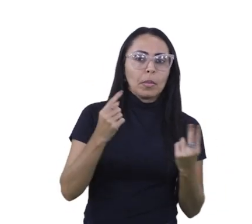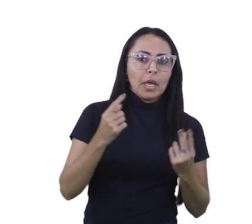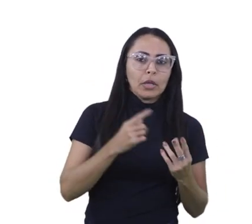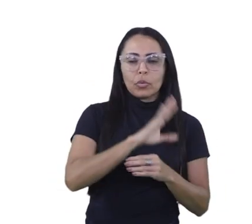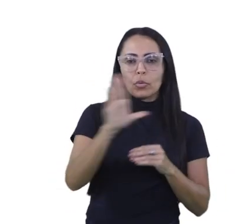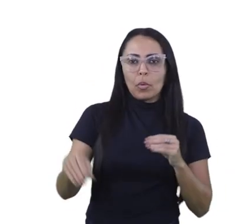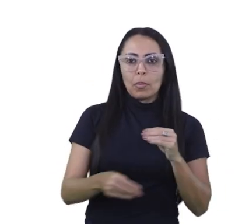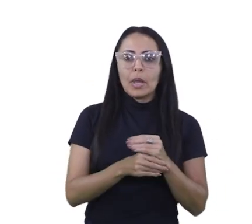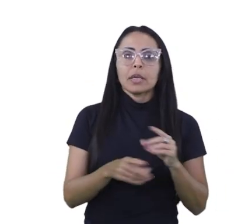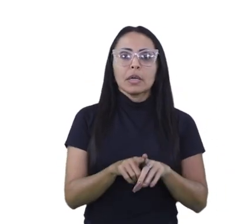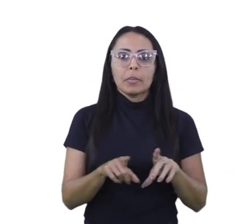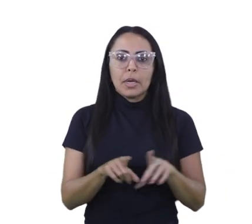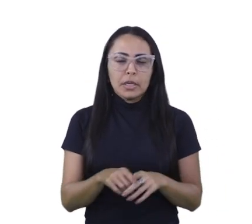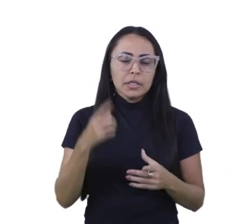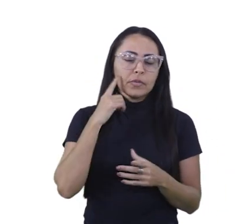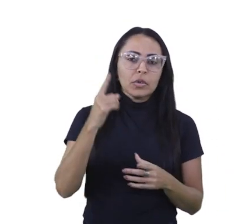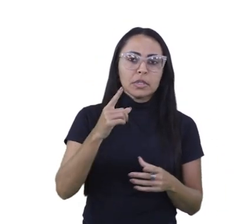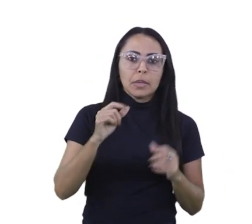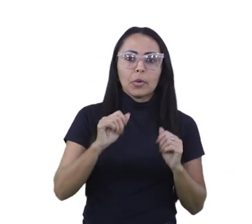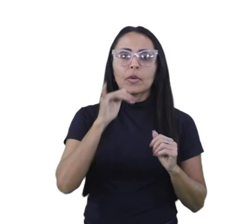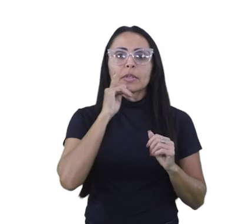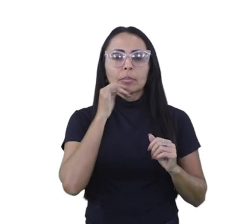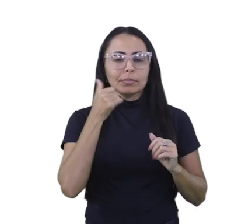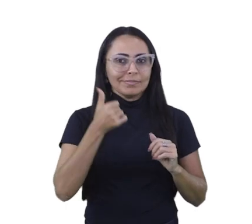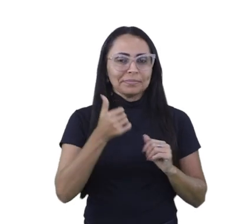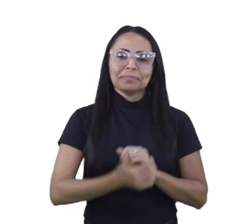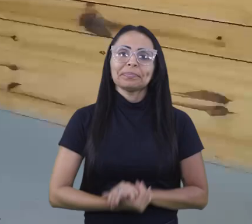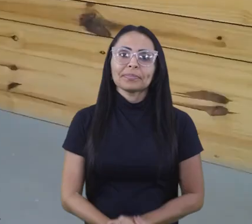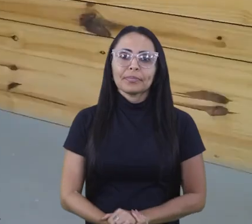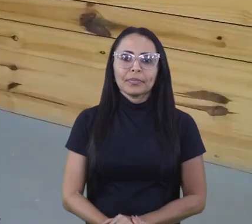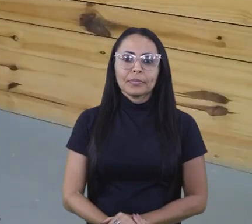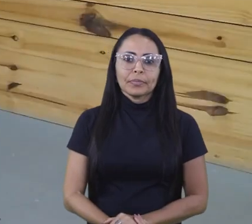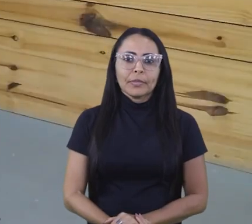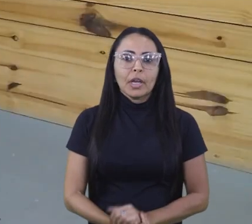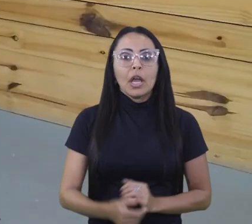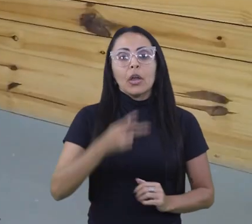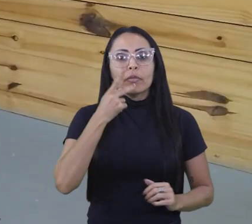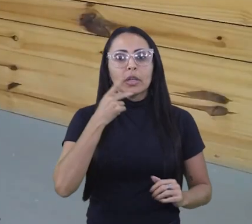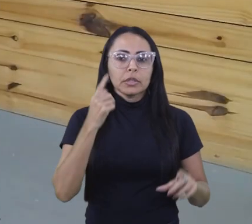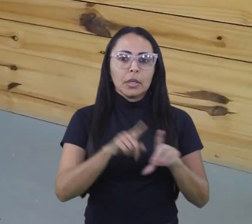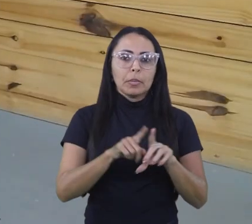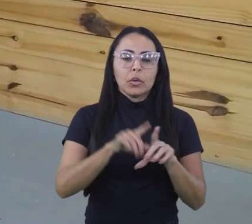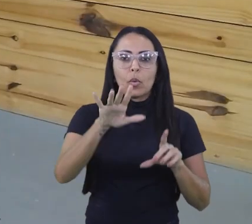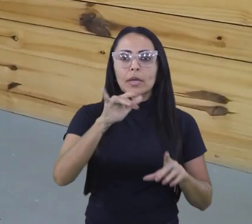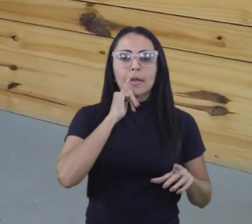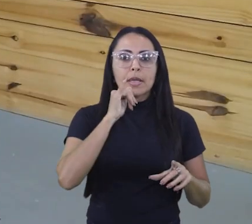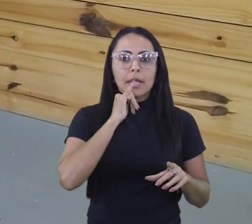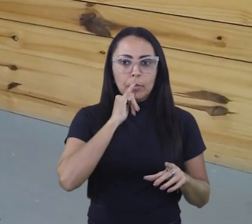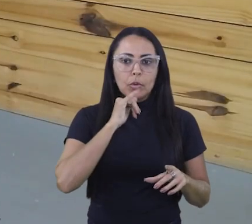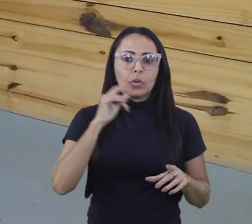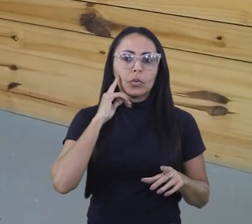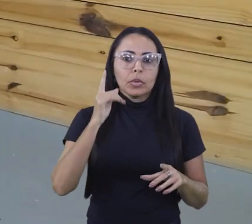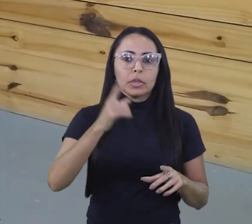complexos, como você pode ver em tela aí, um exemplo, tá certo? Eu trago também em tela um exemplo